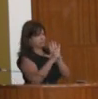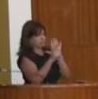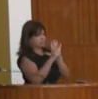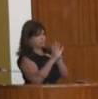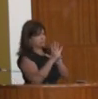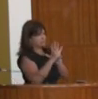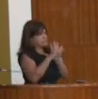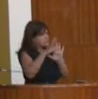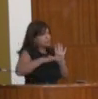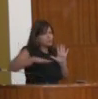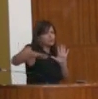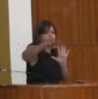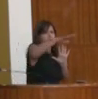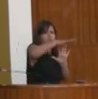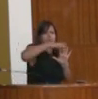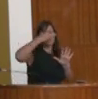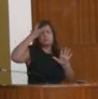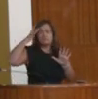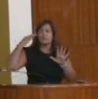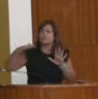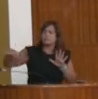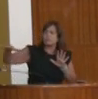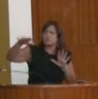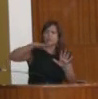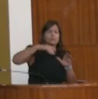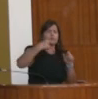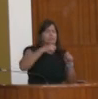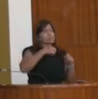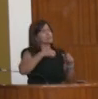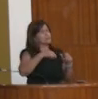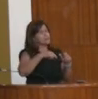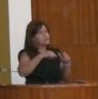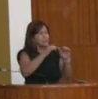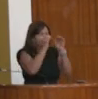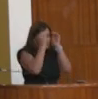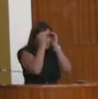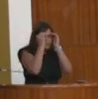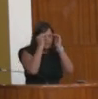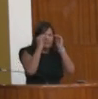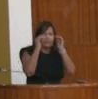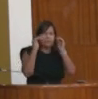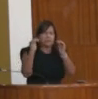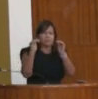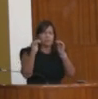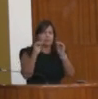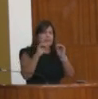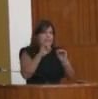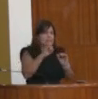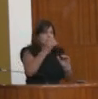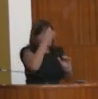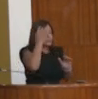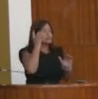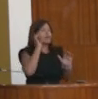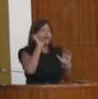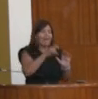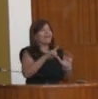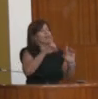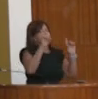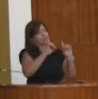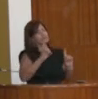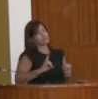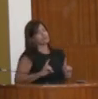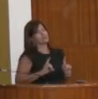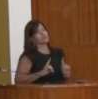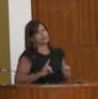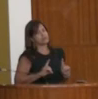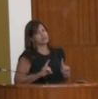respeito e dignidade para essas pessoas. Nós temos que tirar do papel. E só quem vive sabe como é que é difícil. Eu queria ouvir